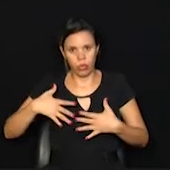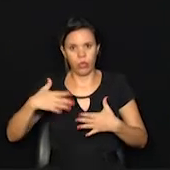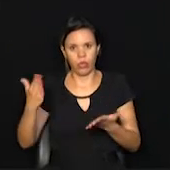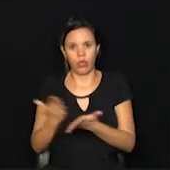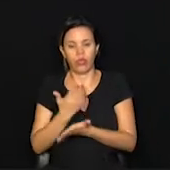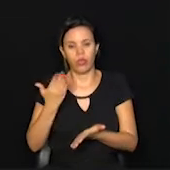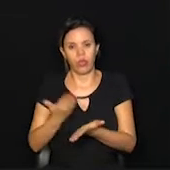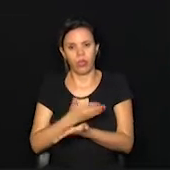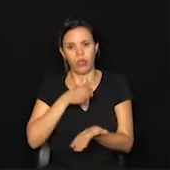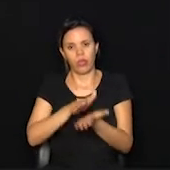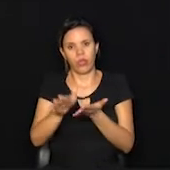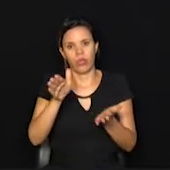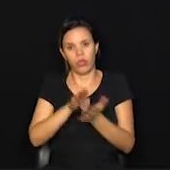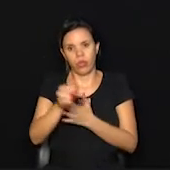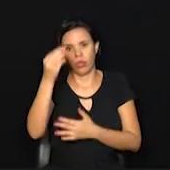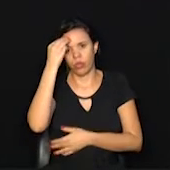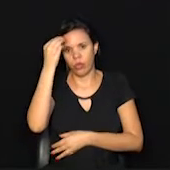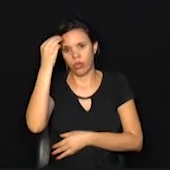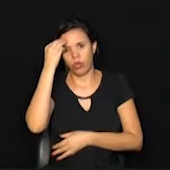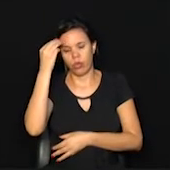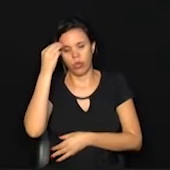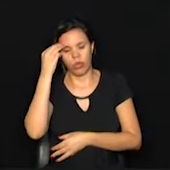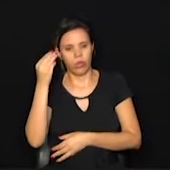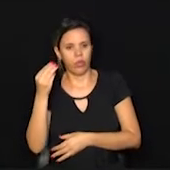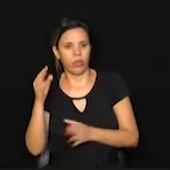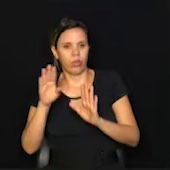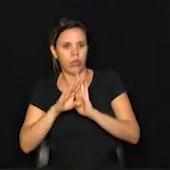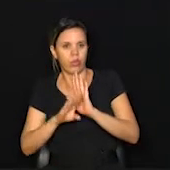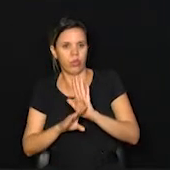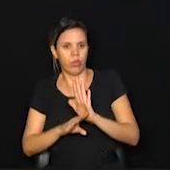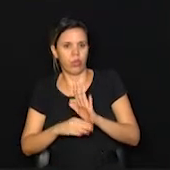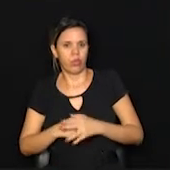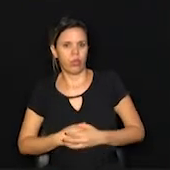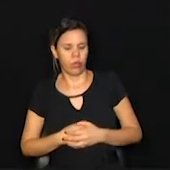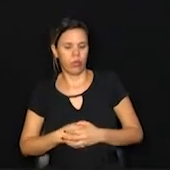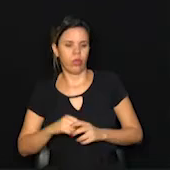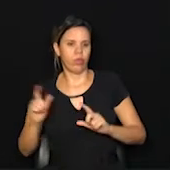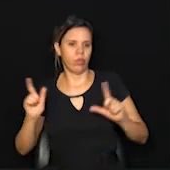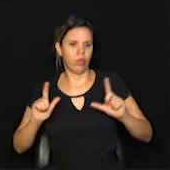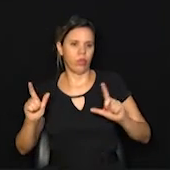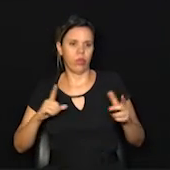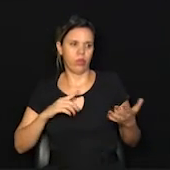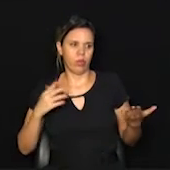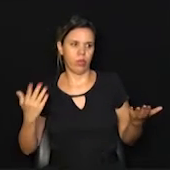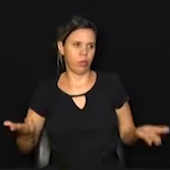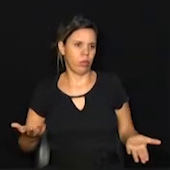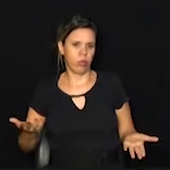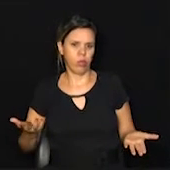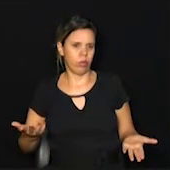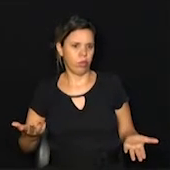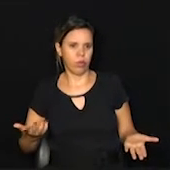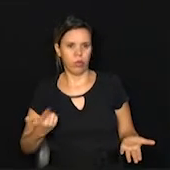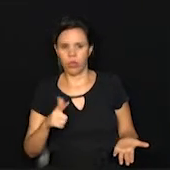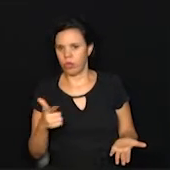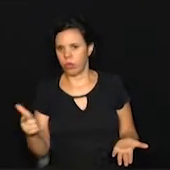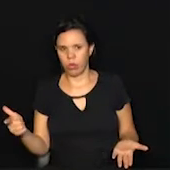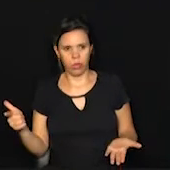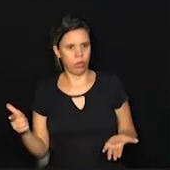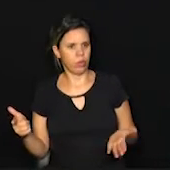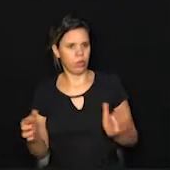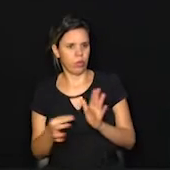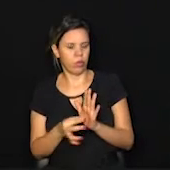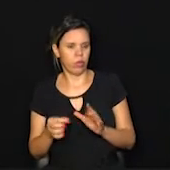livros que são publicados as memórias que são editadas dos programas que está na televisão não refletem um ponto de vista